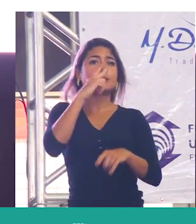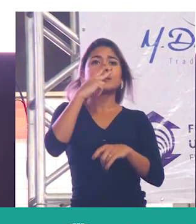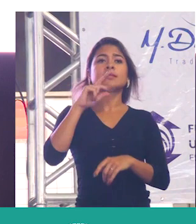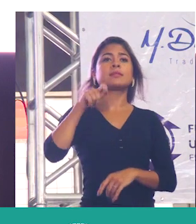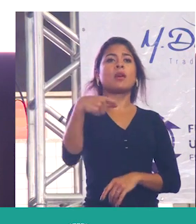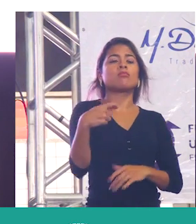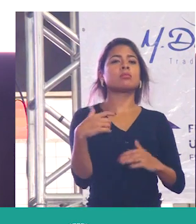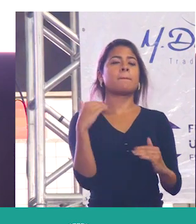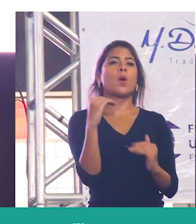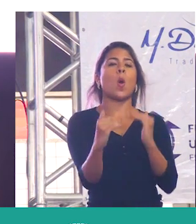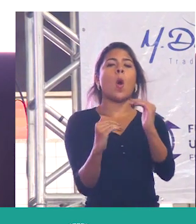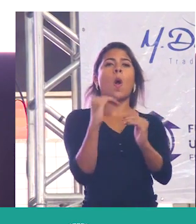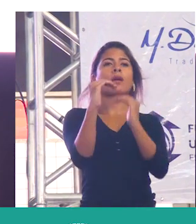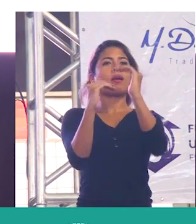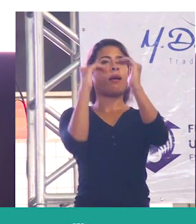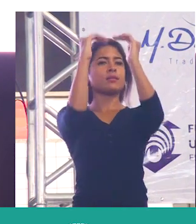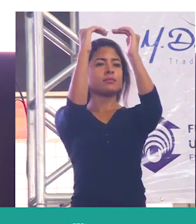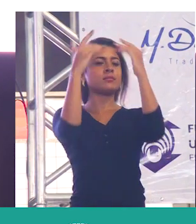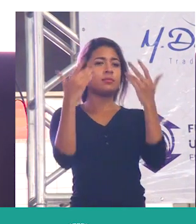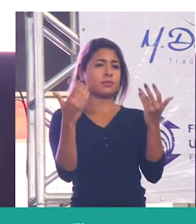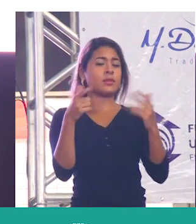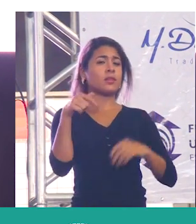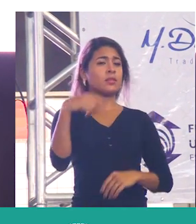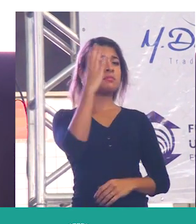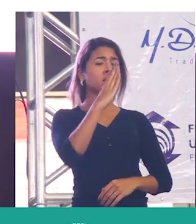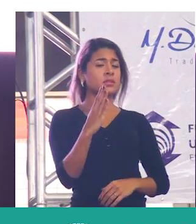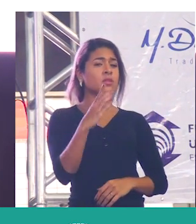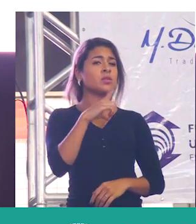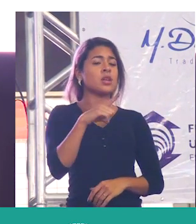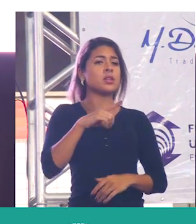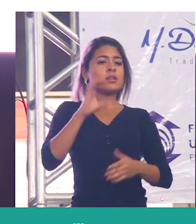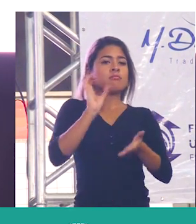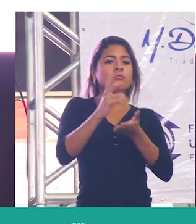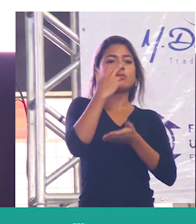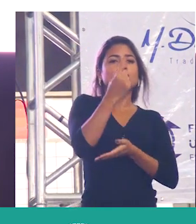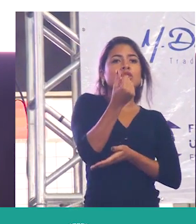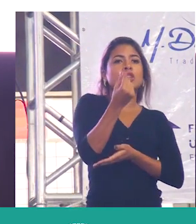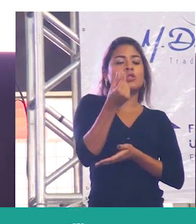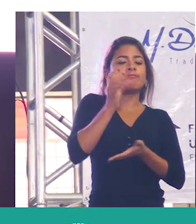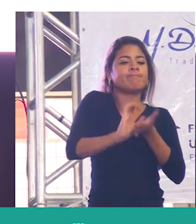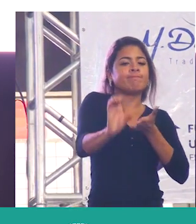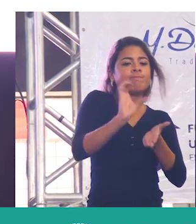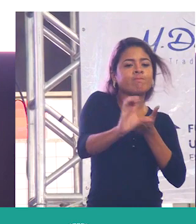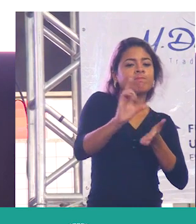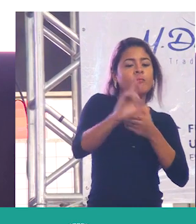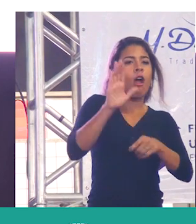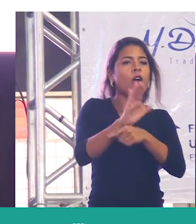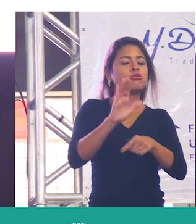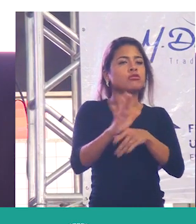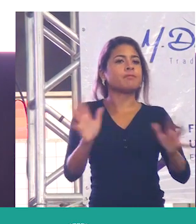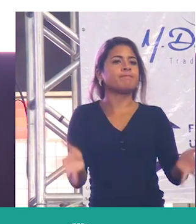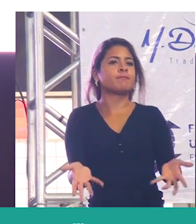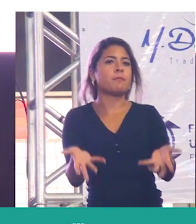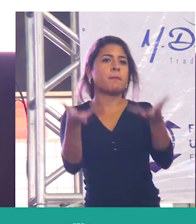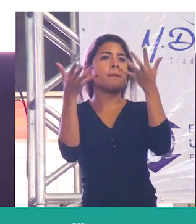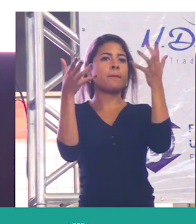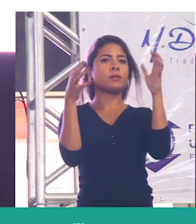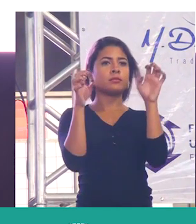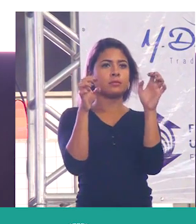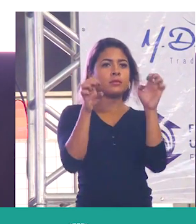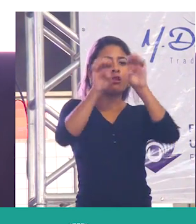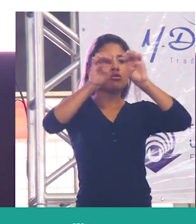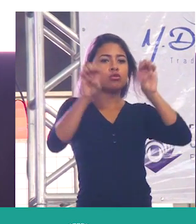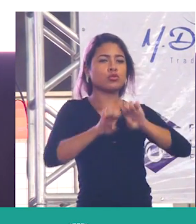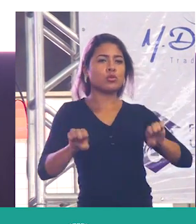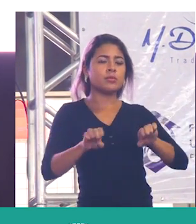progressista. Ele é um governo que investiu muito dinheiro em infraestrutura. A nossa malha viária